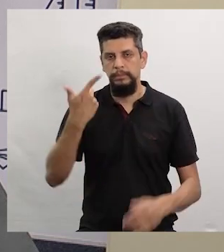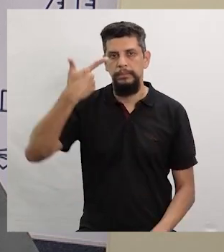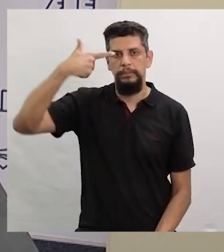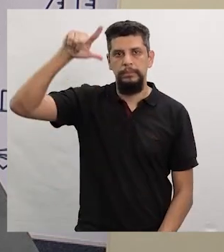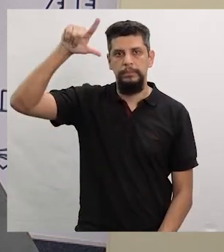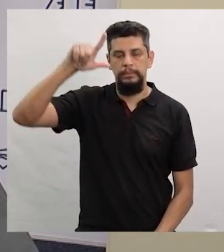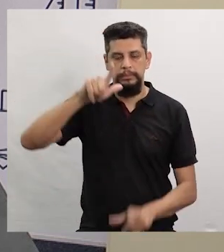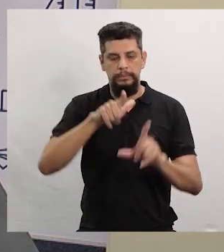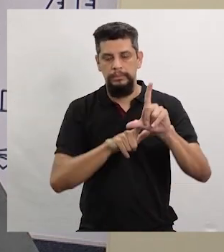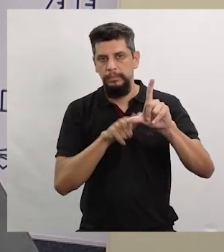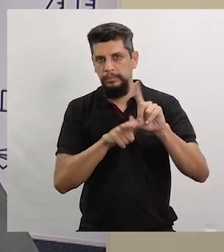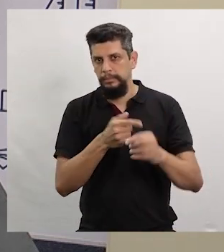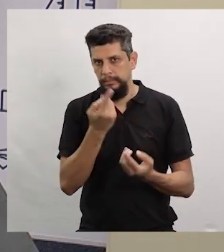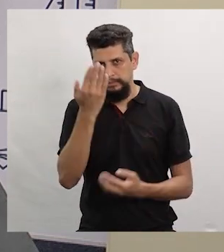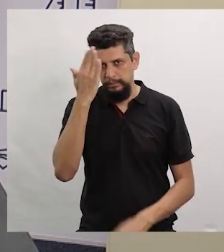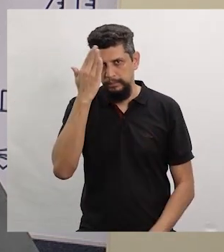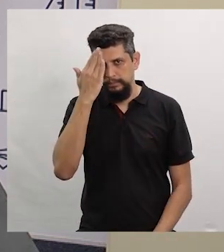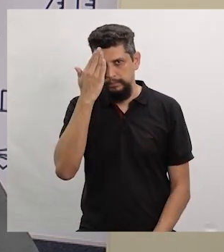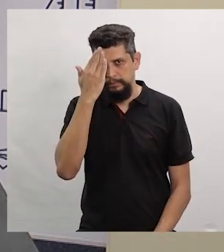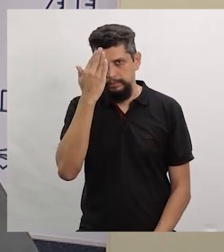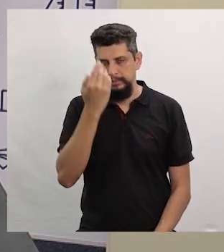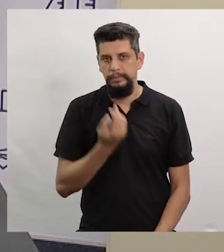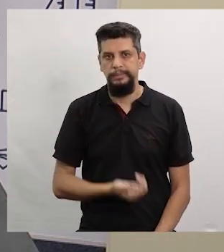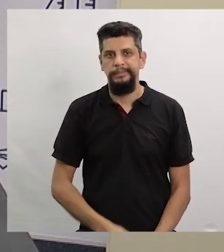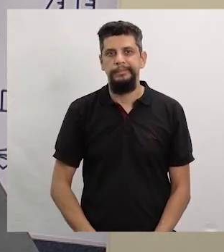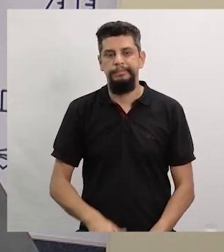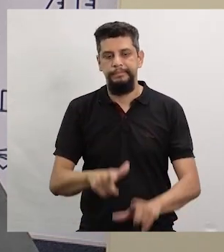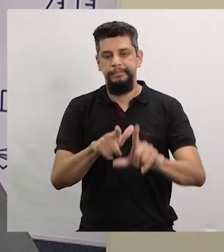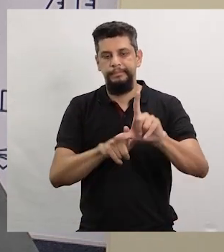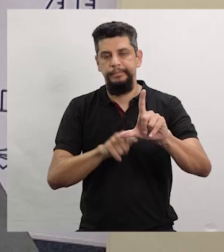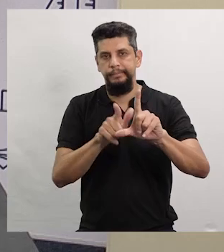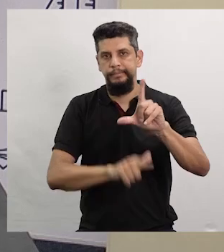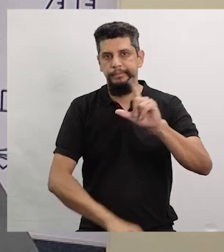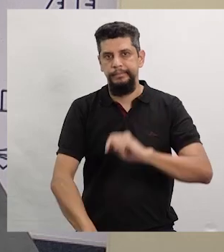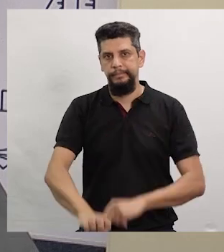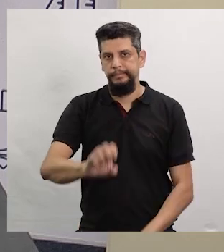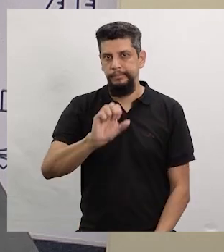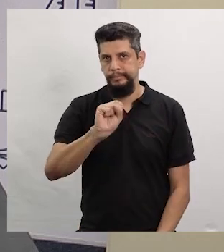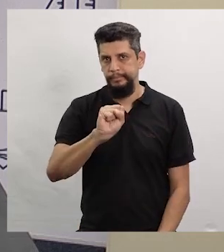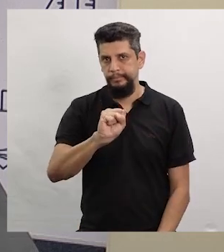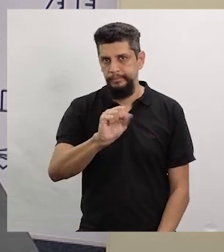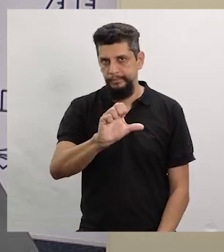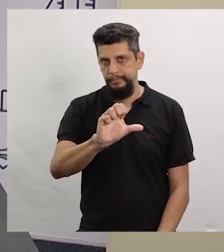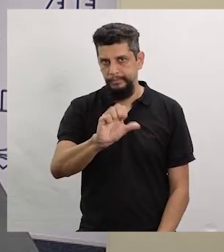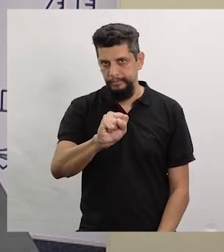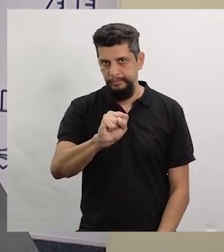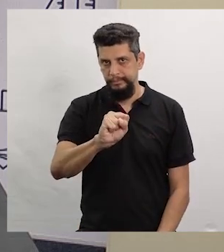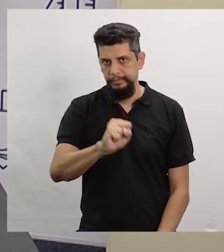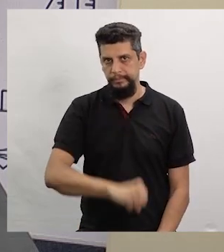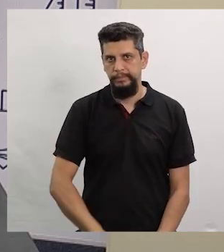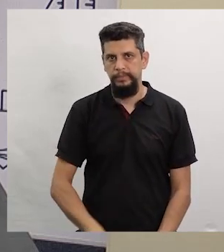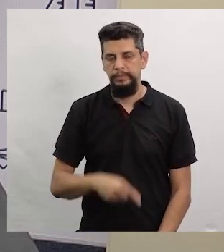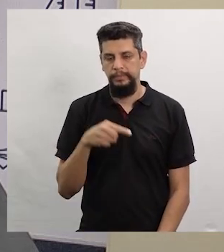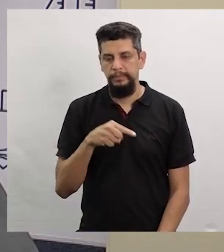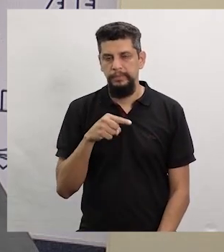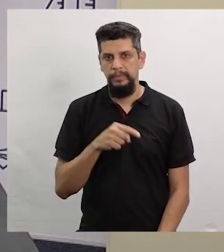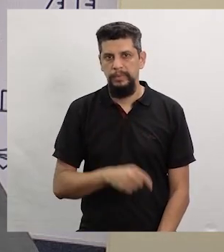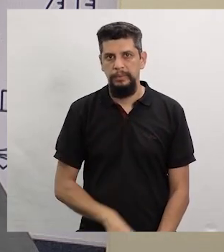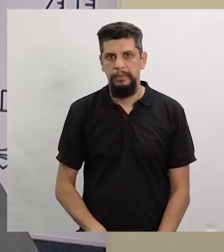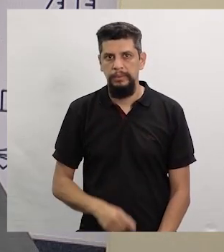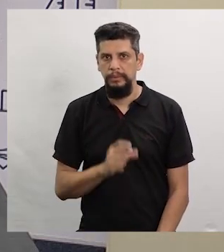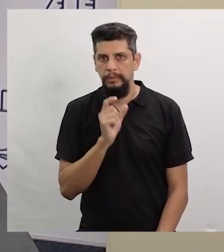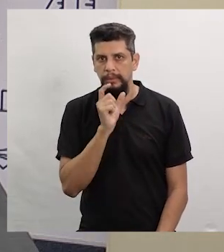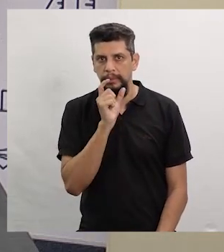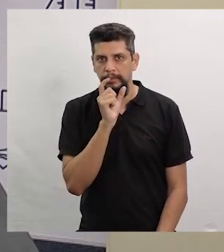e a próxima letra vocês já sabem qual é né S Então vamos lá o s